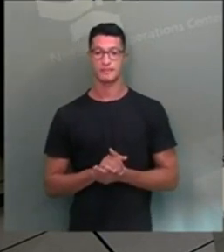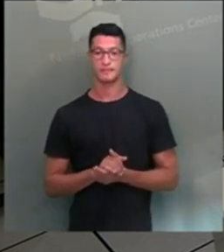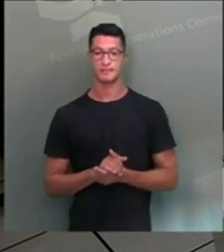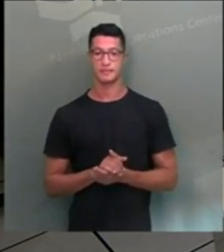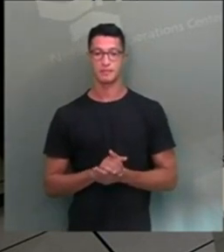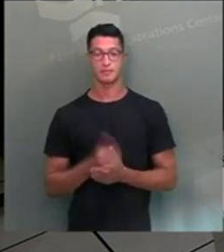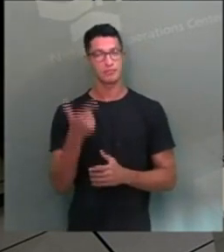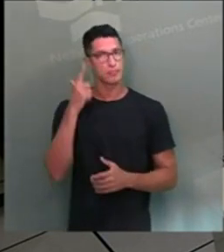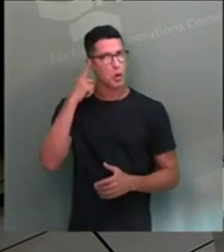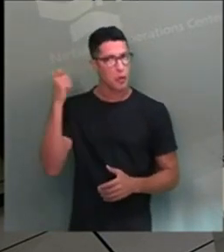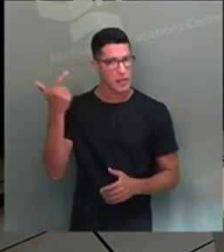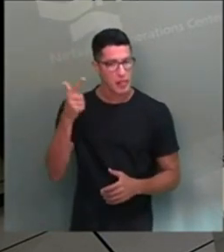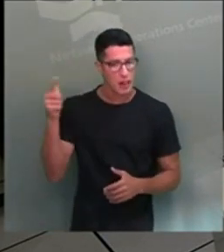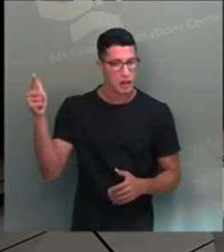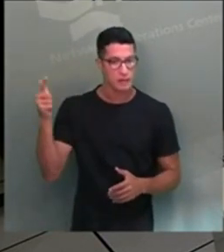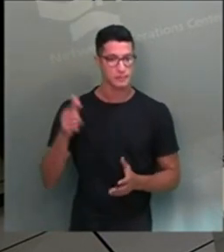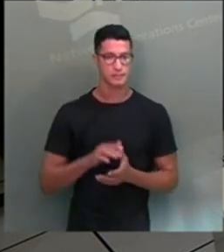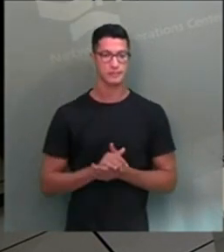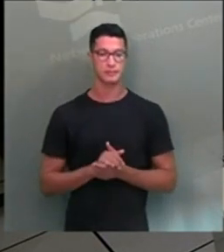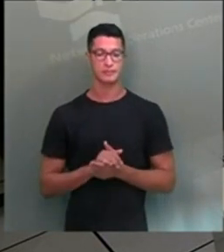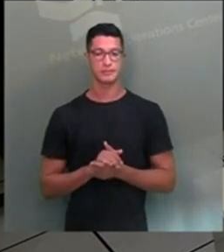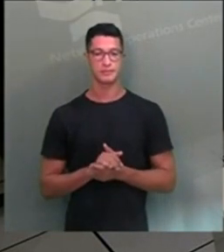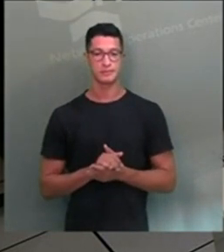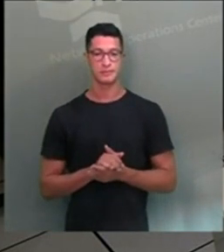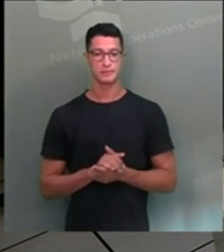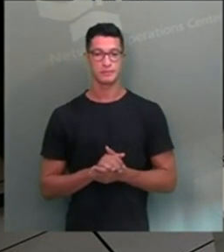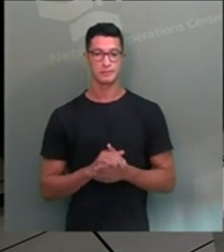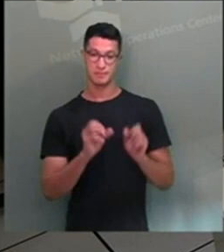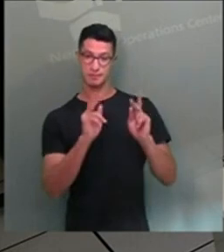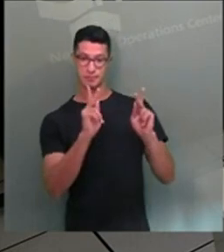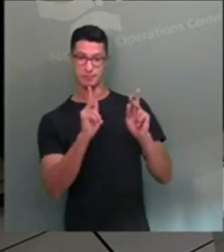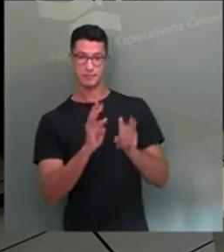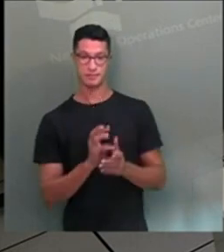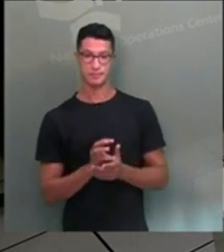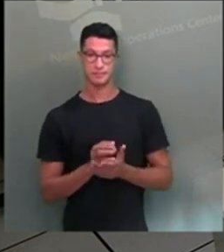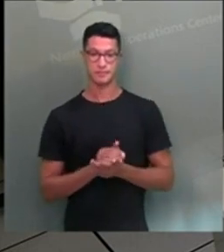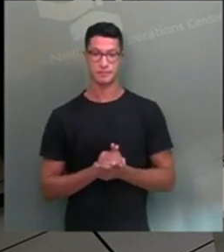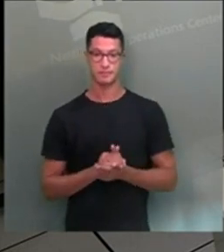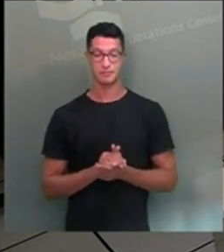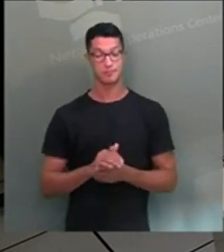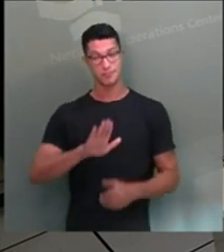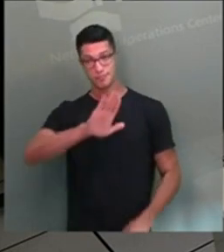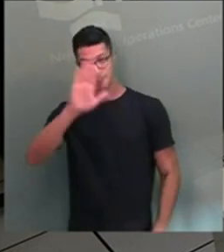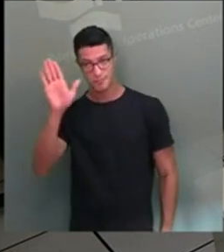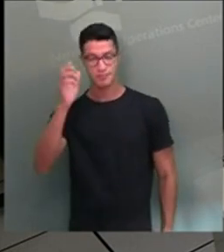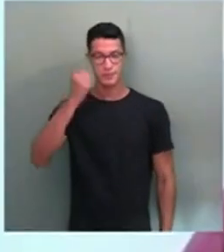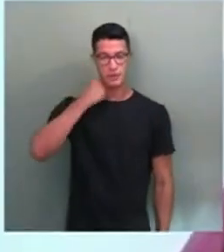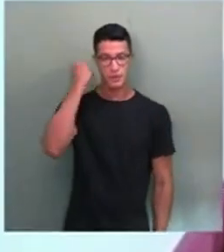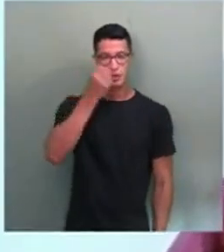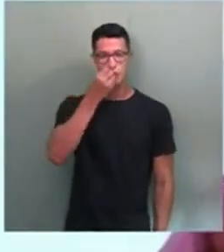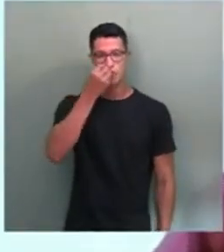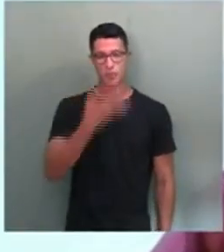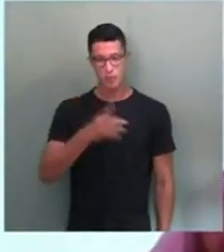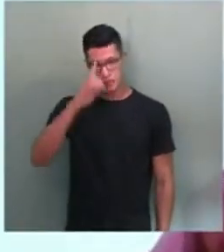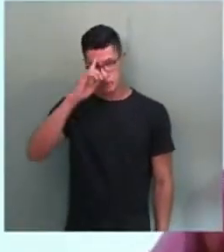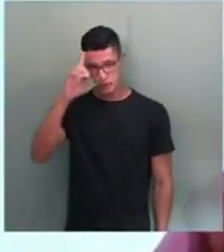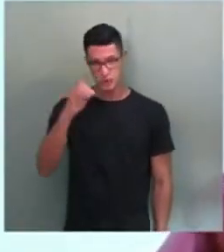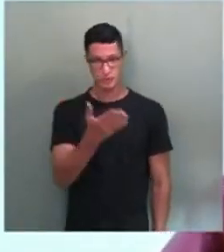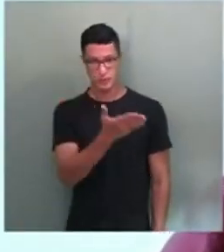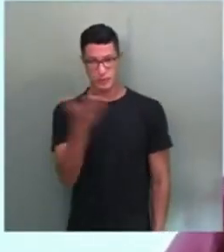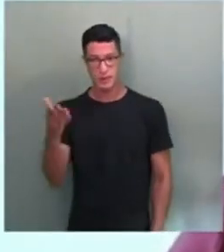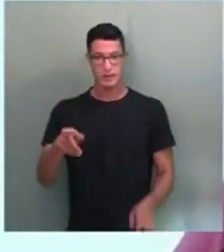Estamos sem áudio. Ok. Olá. Pronto. Olá, senador. Bom dia ao senhor, a todos